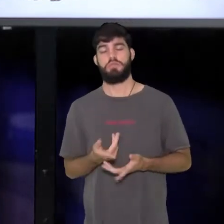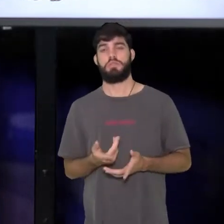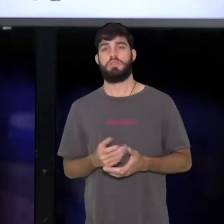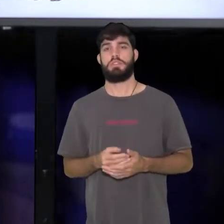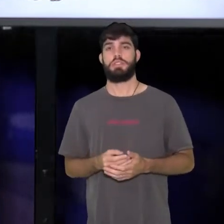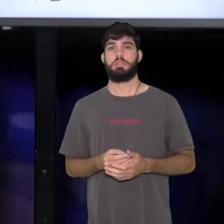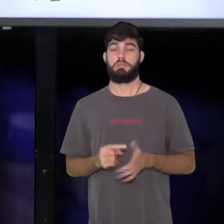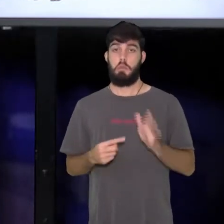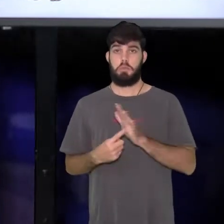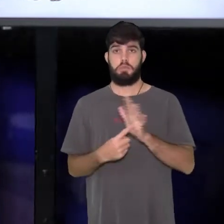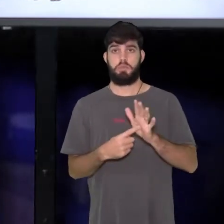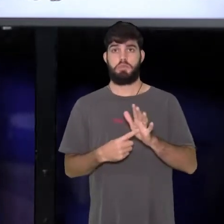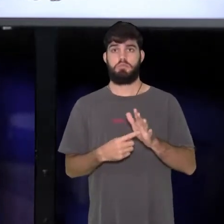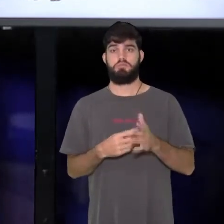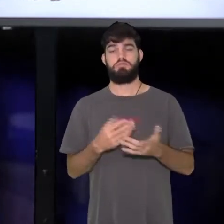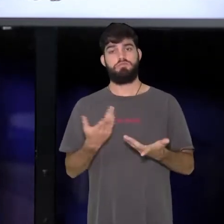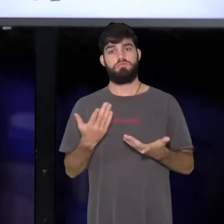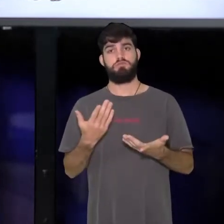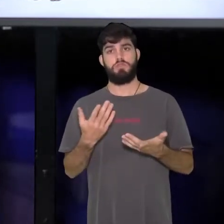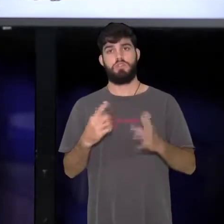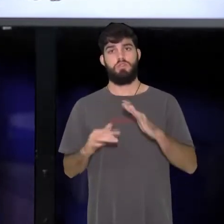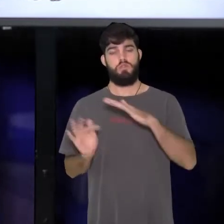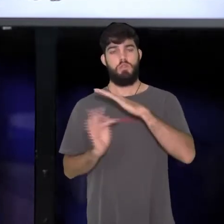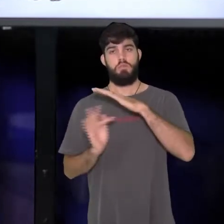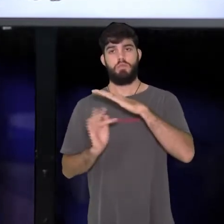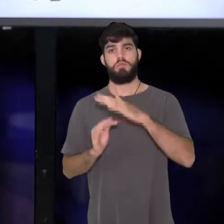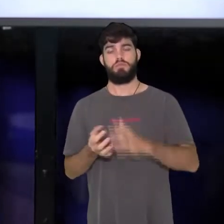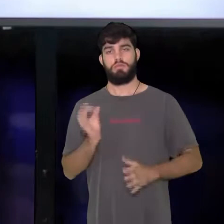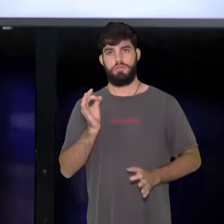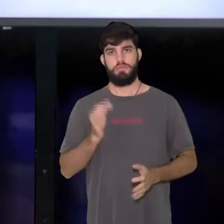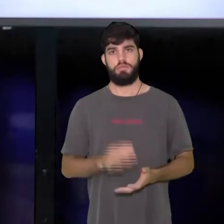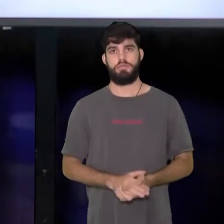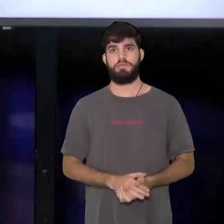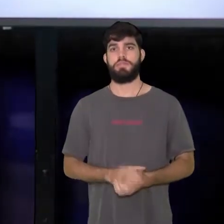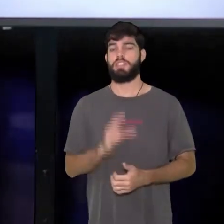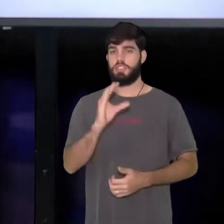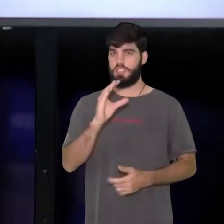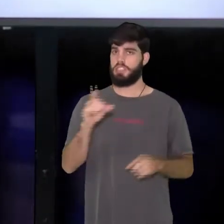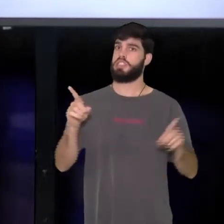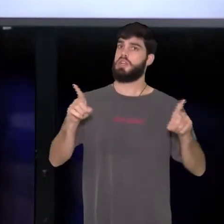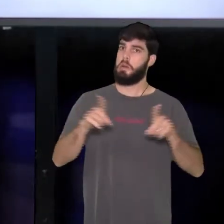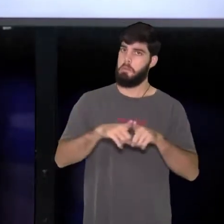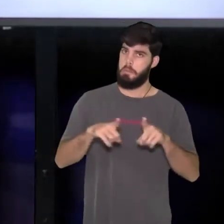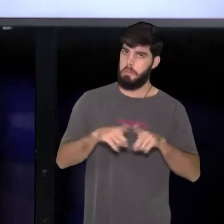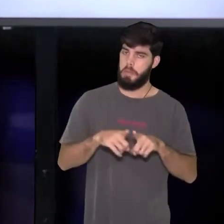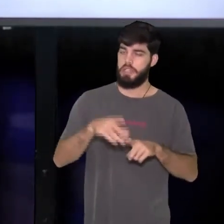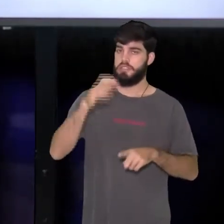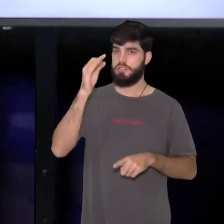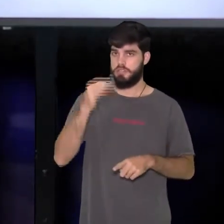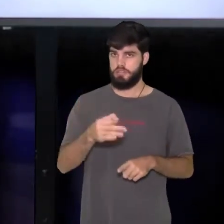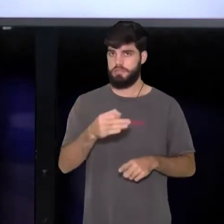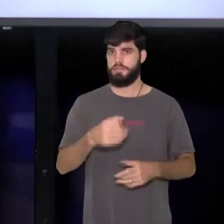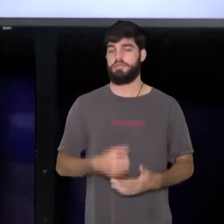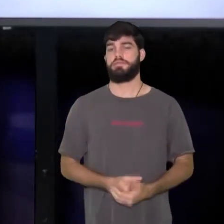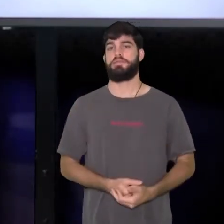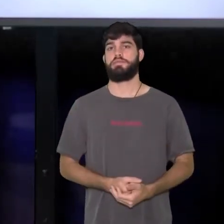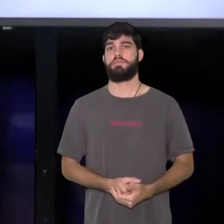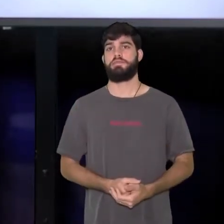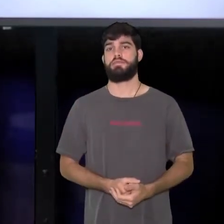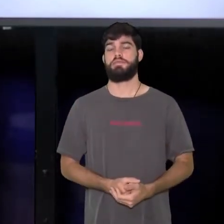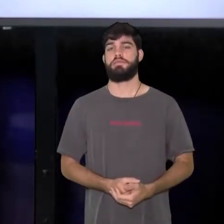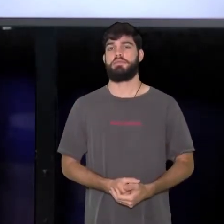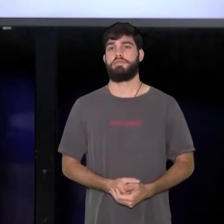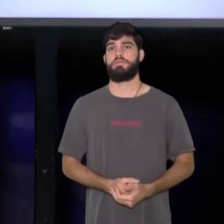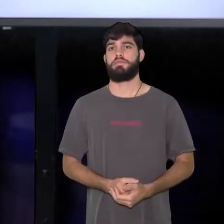para indicar, para sugerir aquela formalidade. Então, letra C também está certa, uma